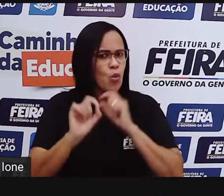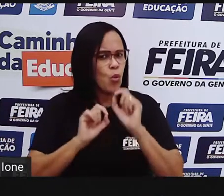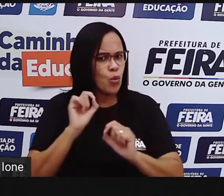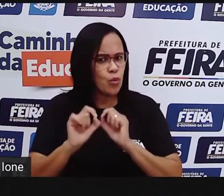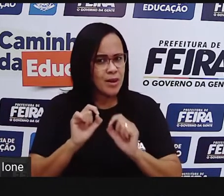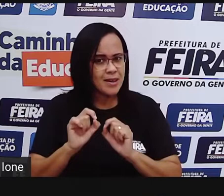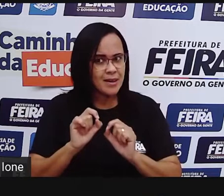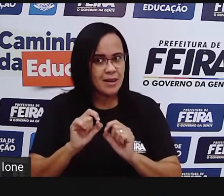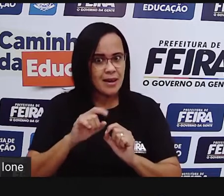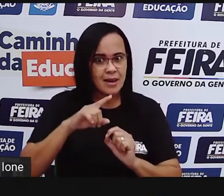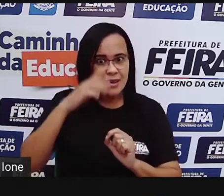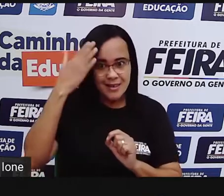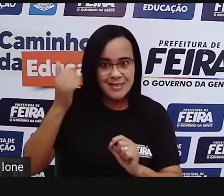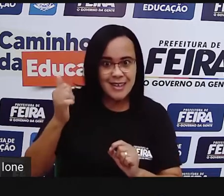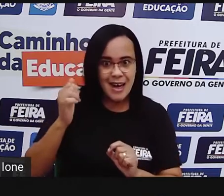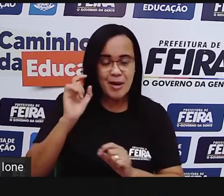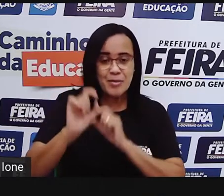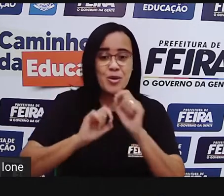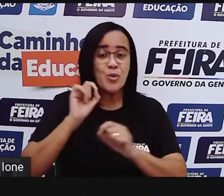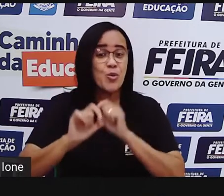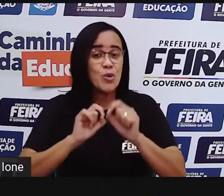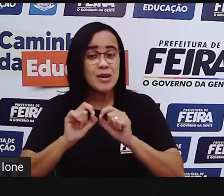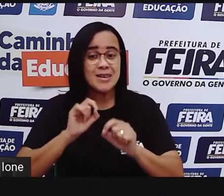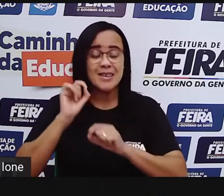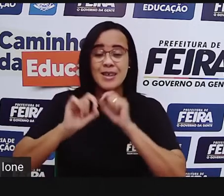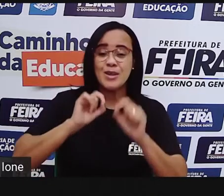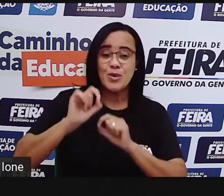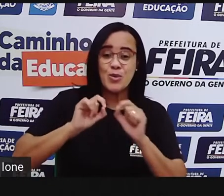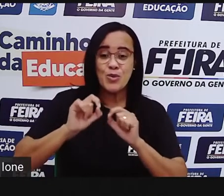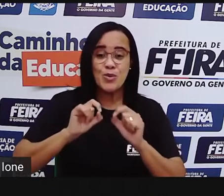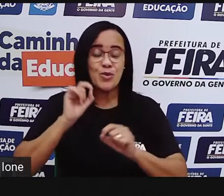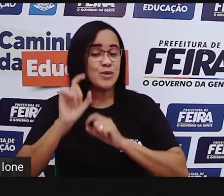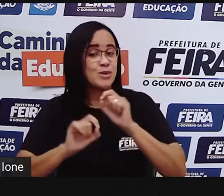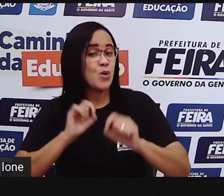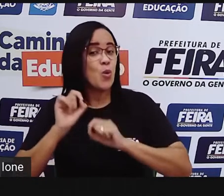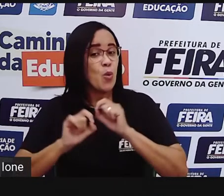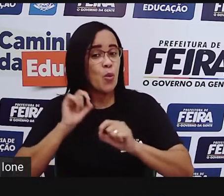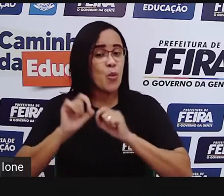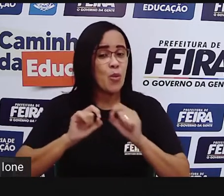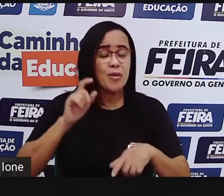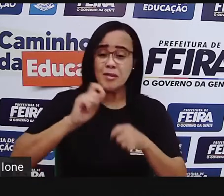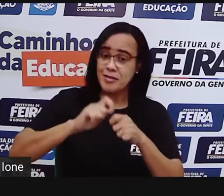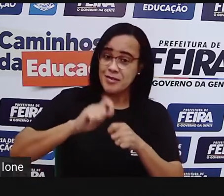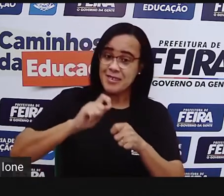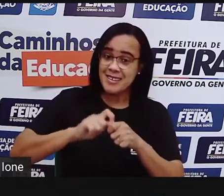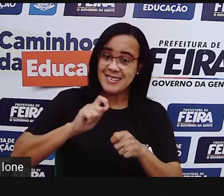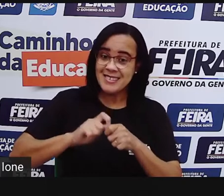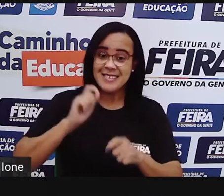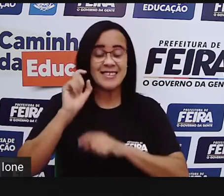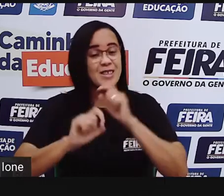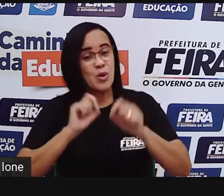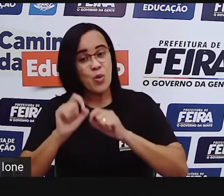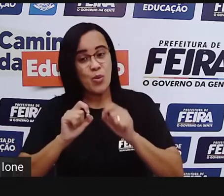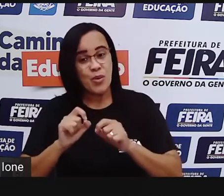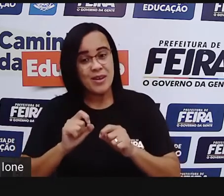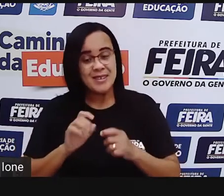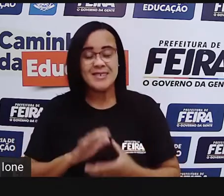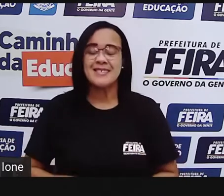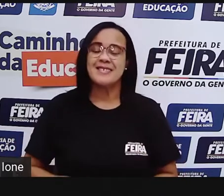Quem adivinha? O que será? O que será que a gente vai fazer?